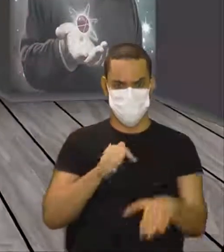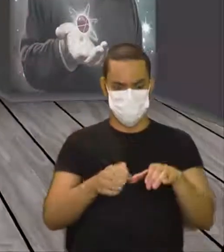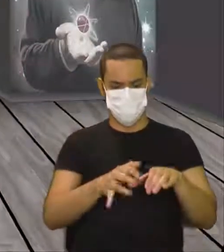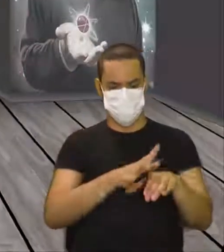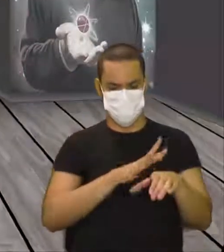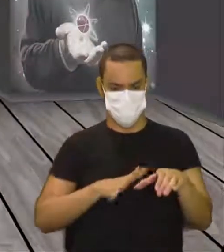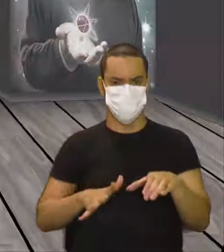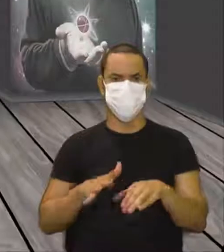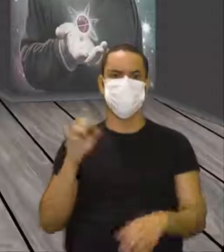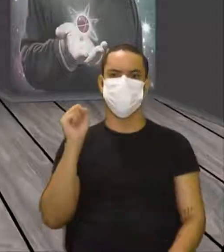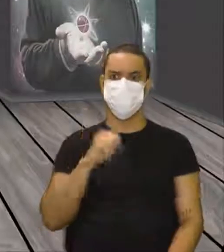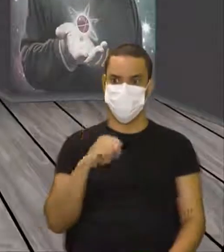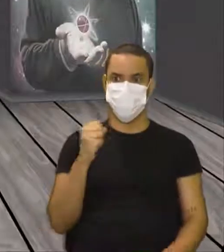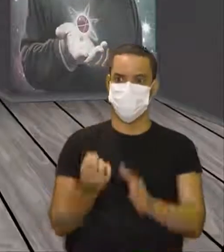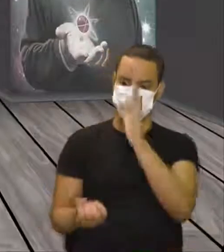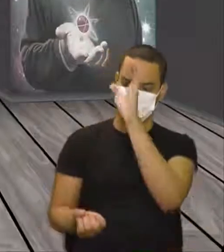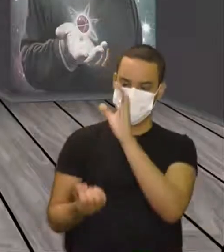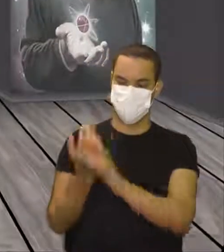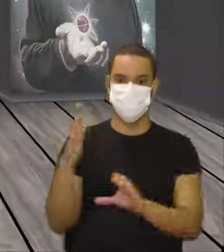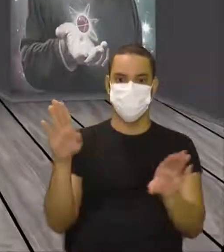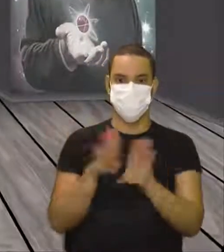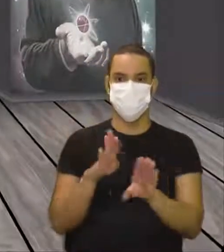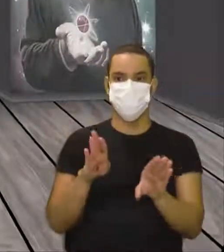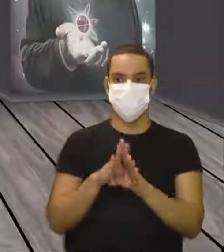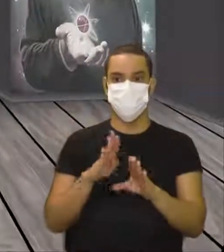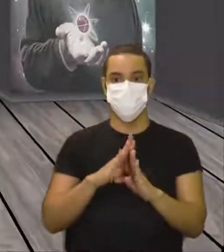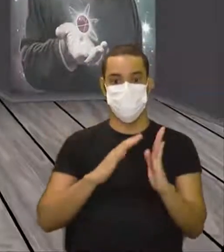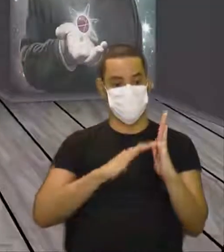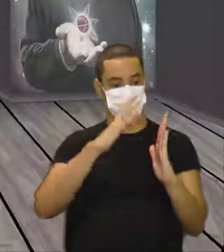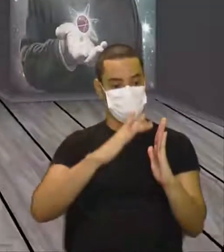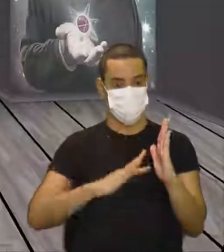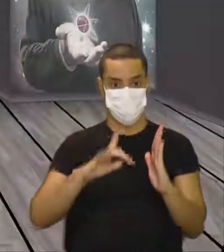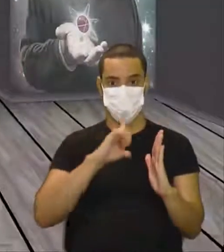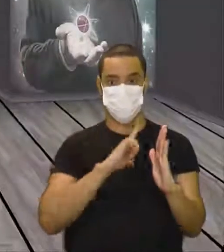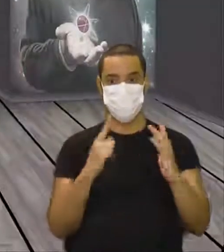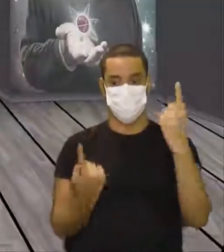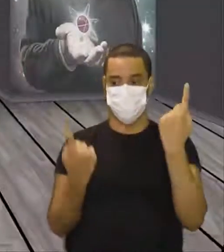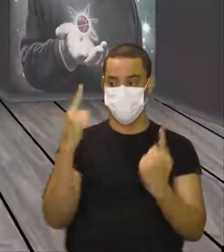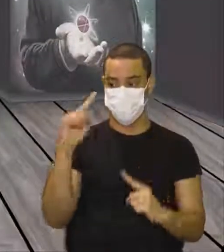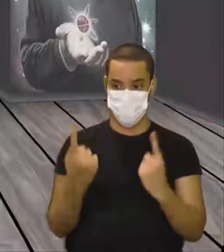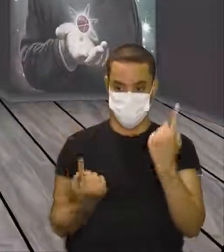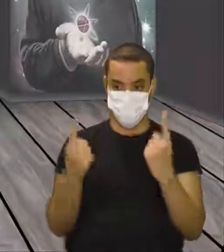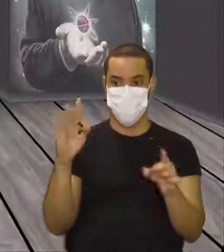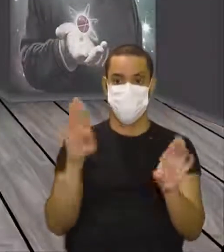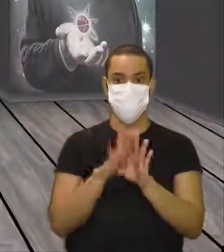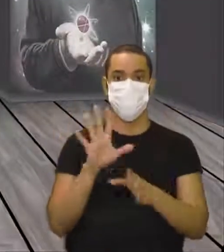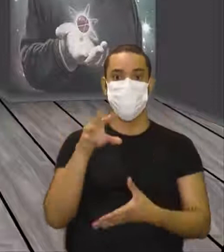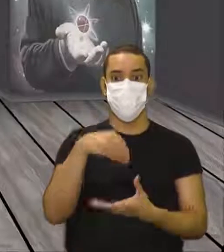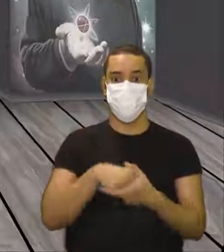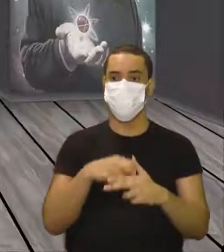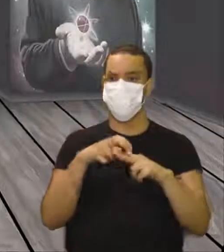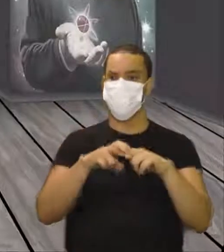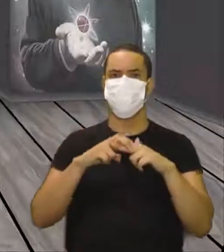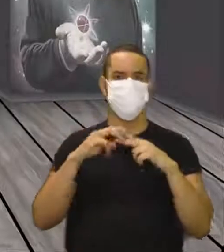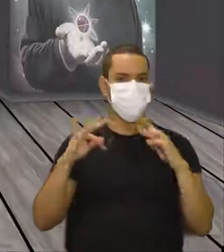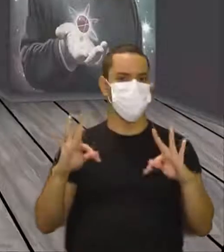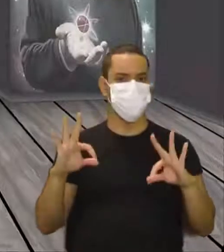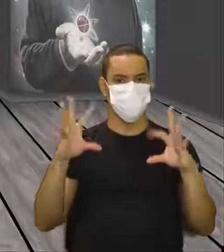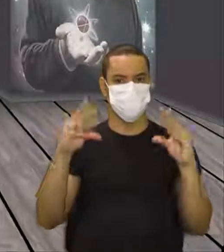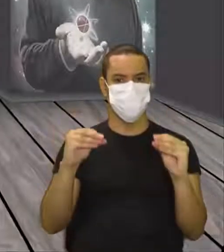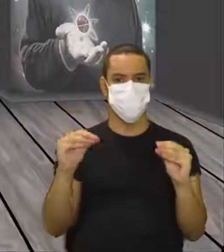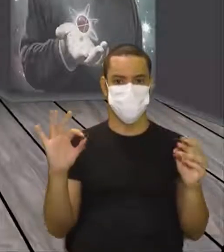campo magnético. As ondas eletromagnéticas, que elas alternam em campo elétrico e campo magnético. Então, tudo isso está